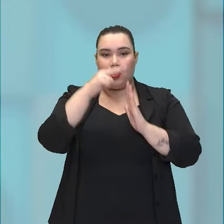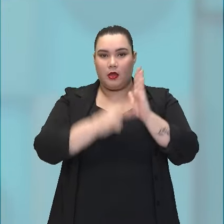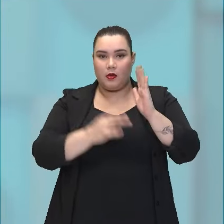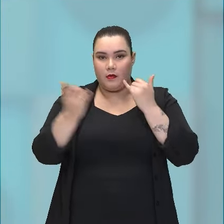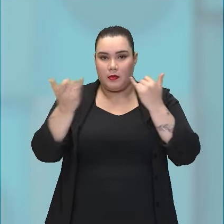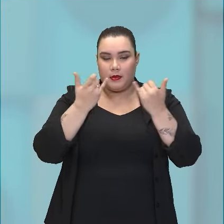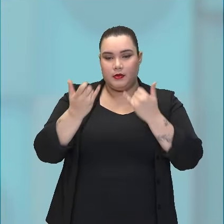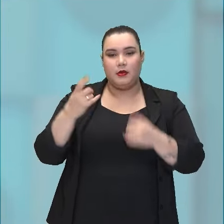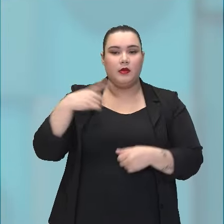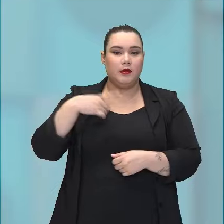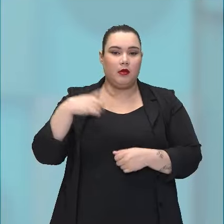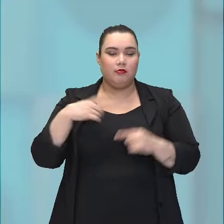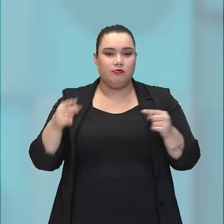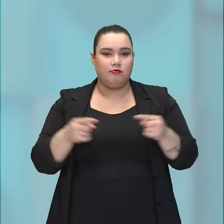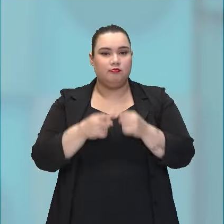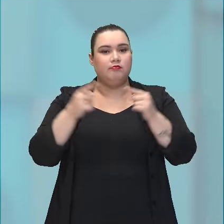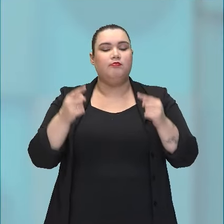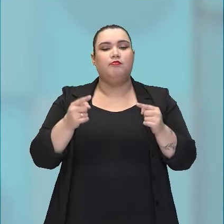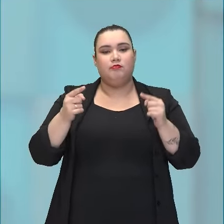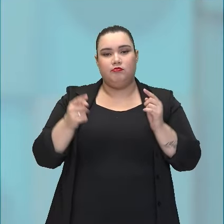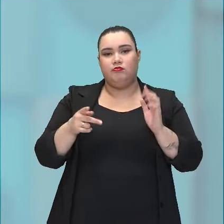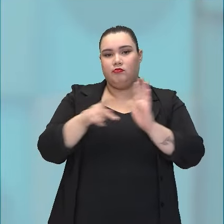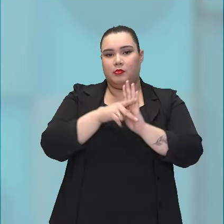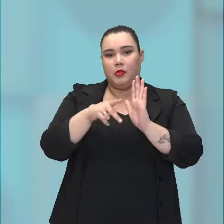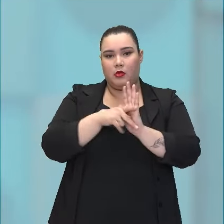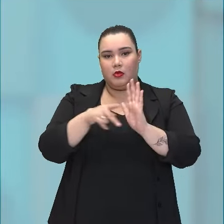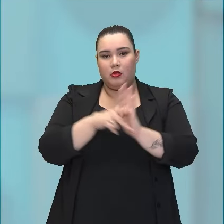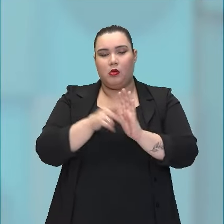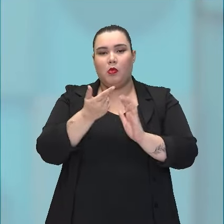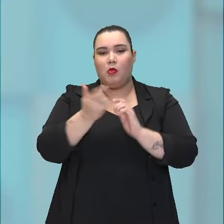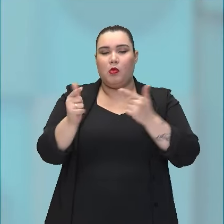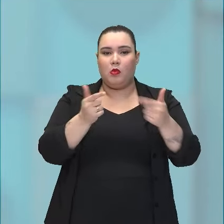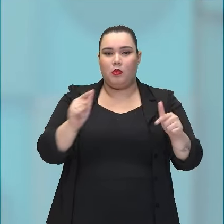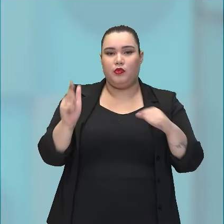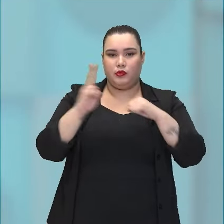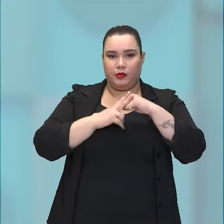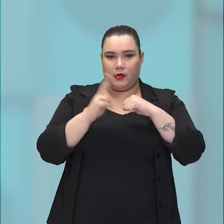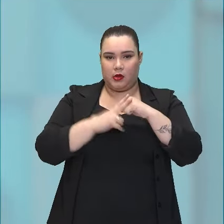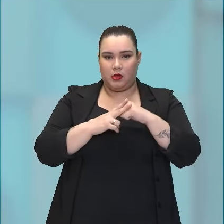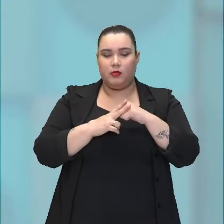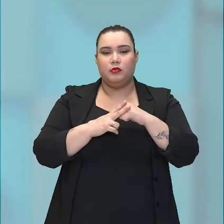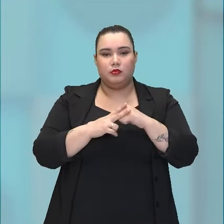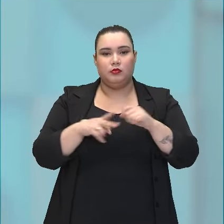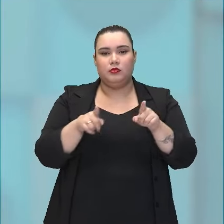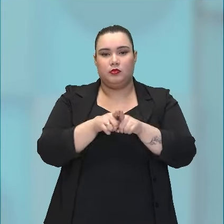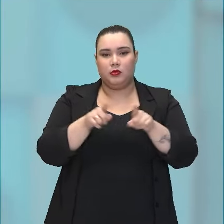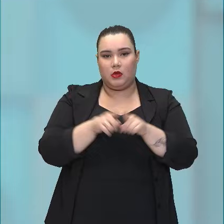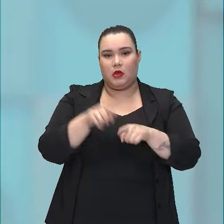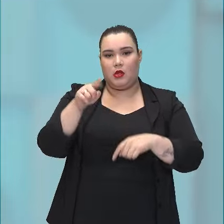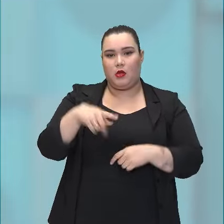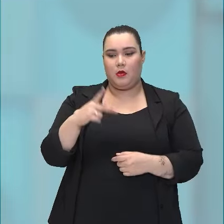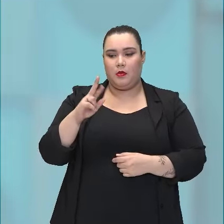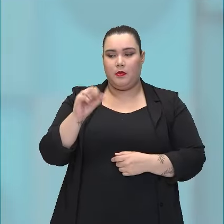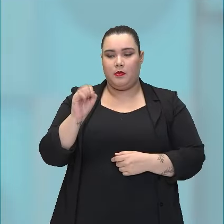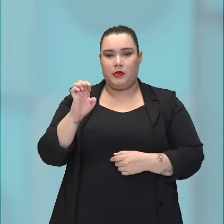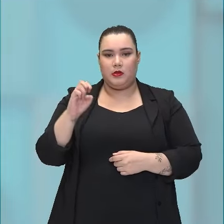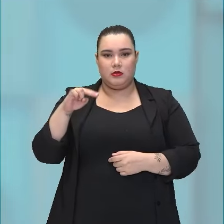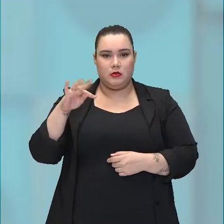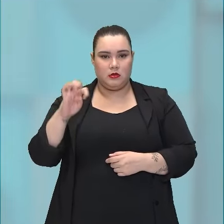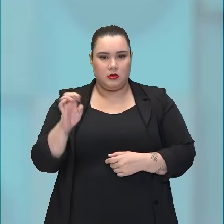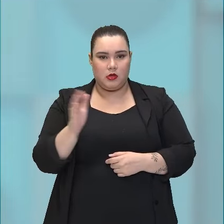ela acaba se tornando presente aí com o uso dos verbos no presente, o presente que a gente chama de